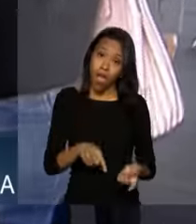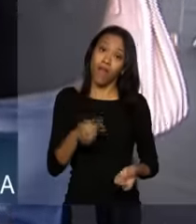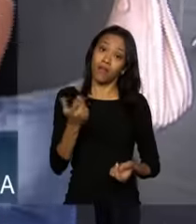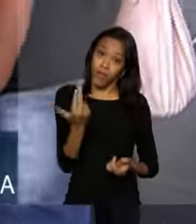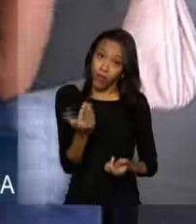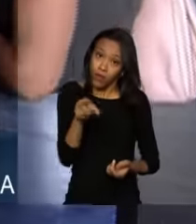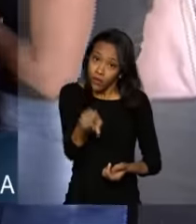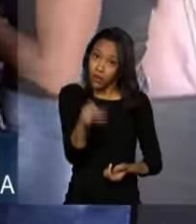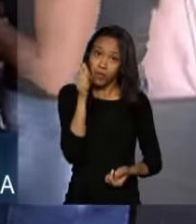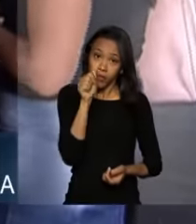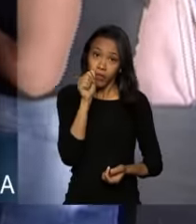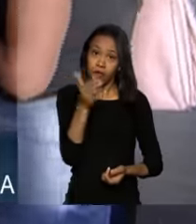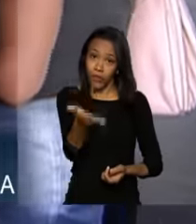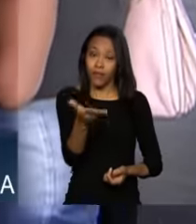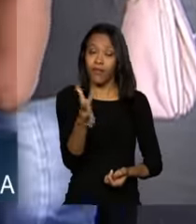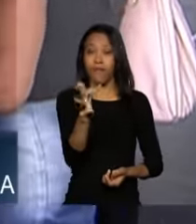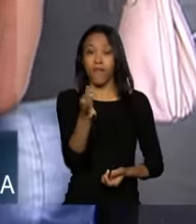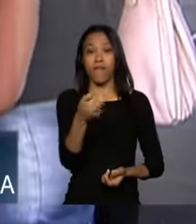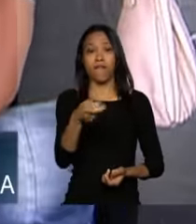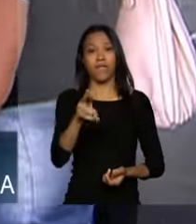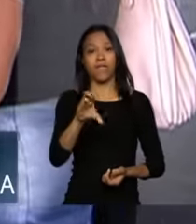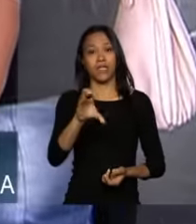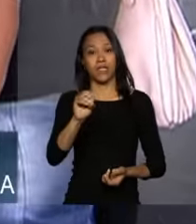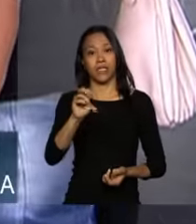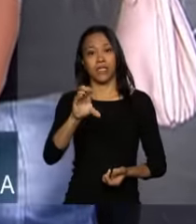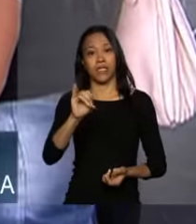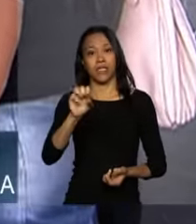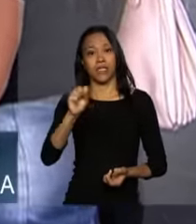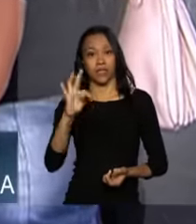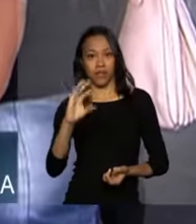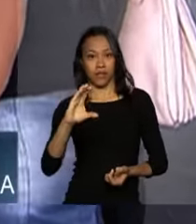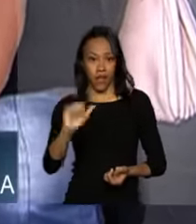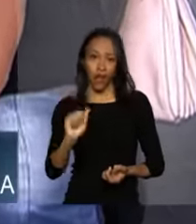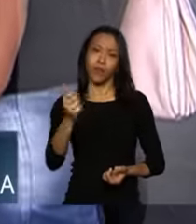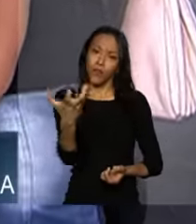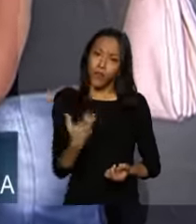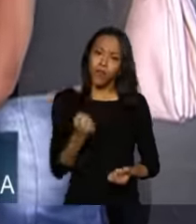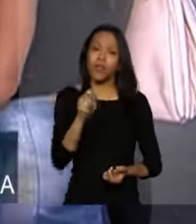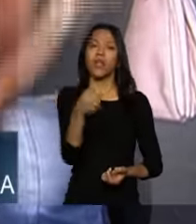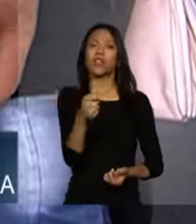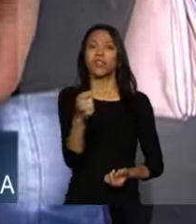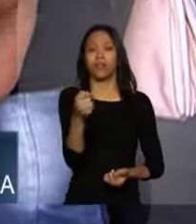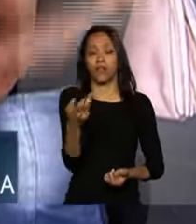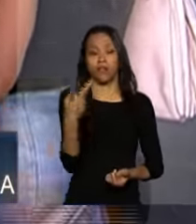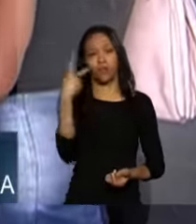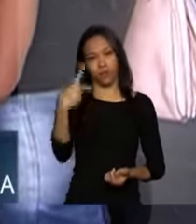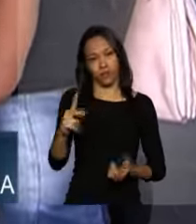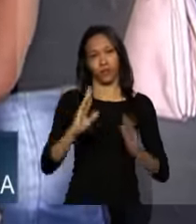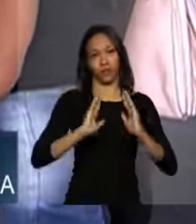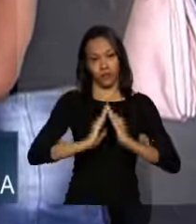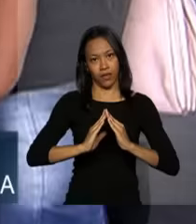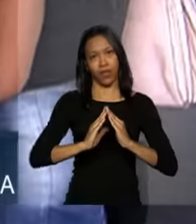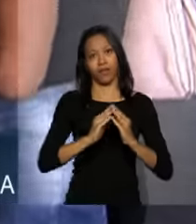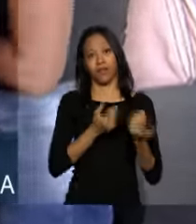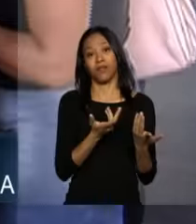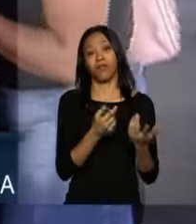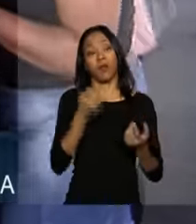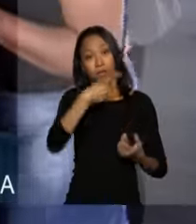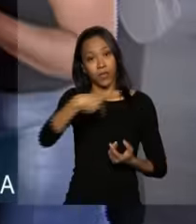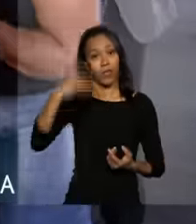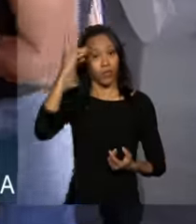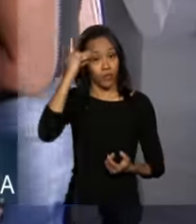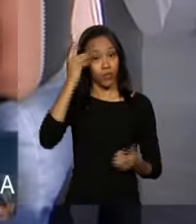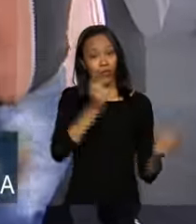Dona Francisca Raimunda, que está recebendo as chaves agora das mãos da presidenta Dilma Rousseff e do ministro da